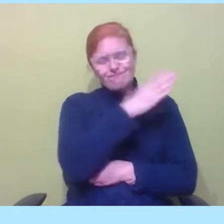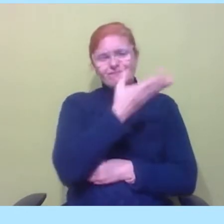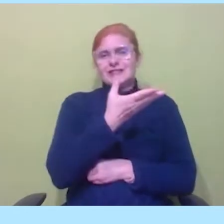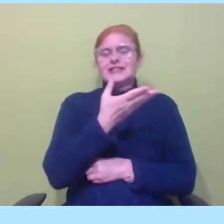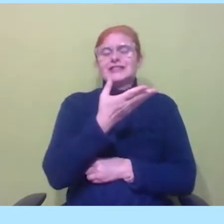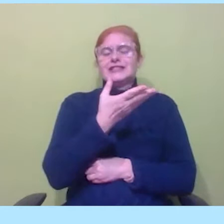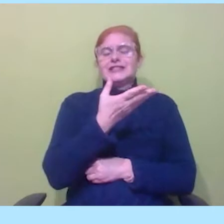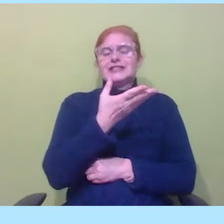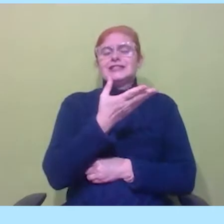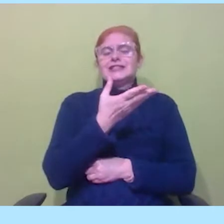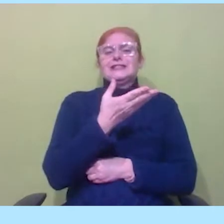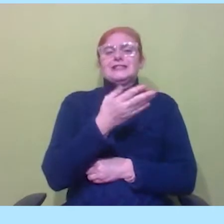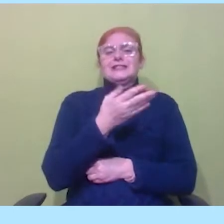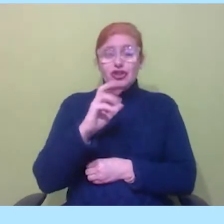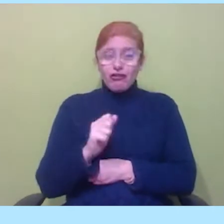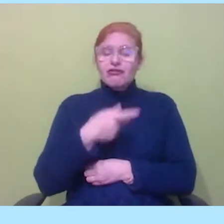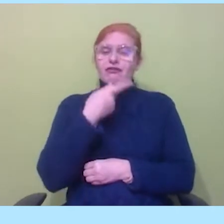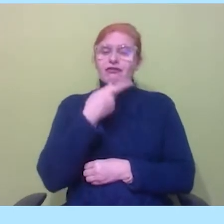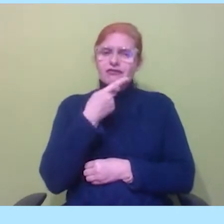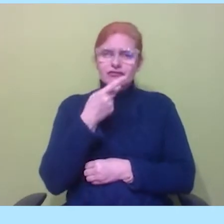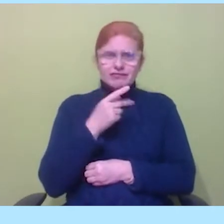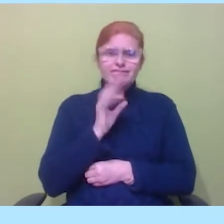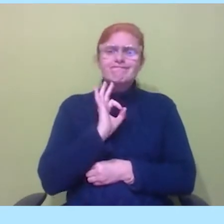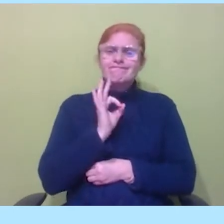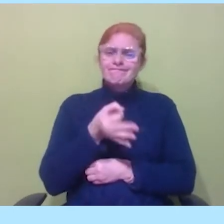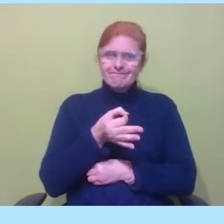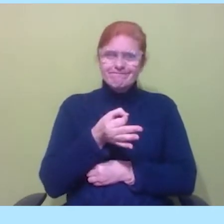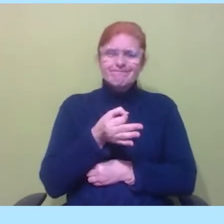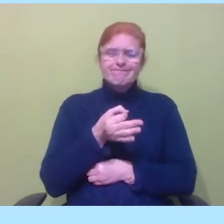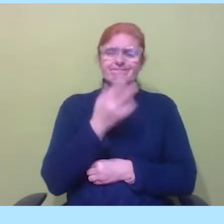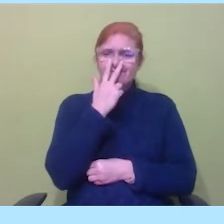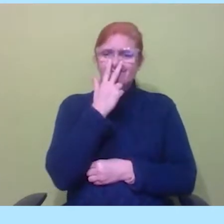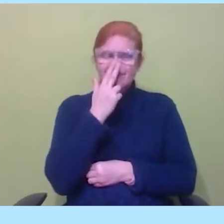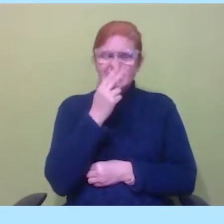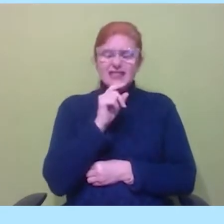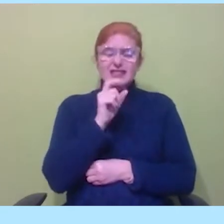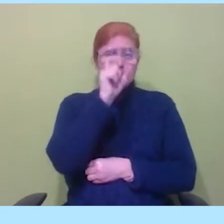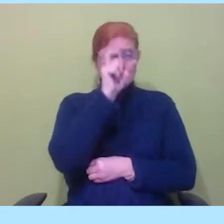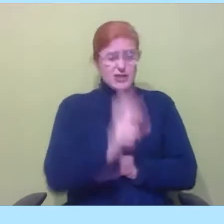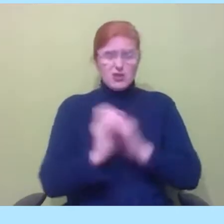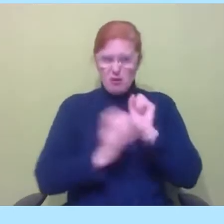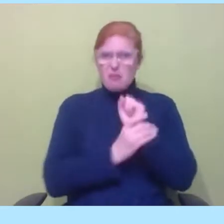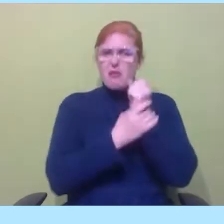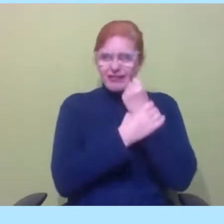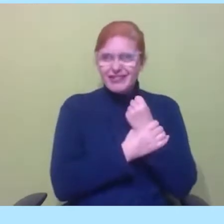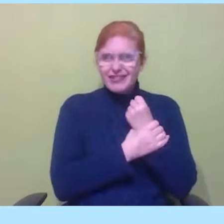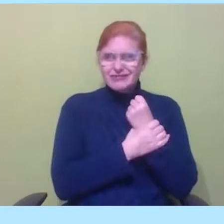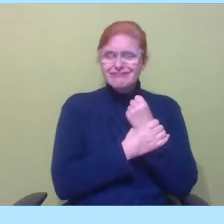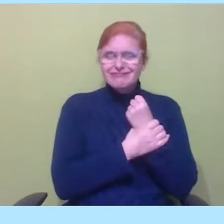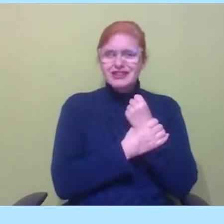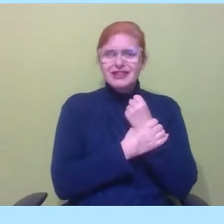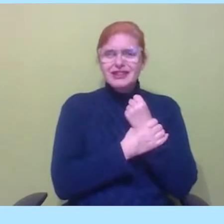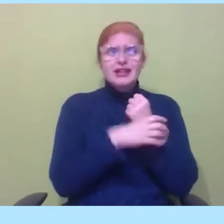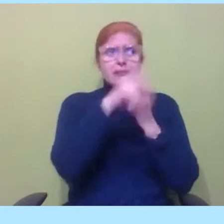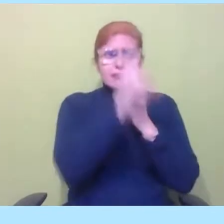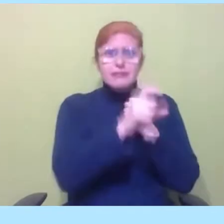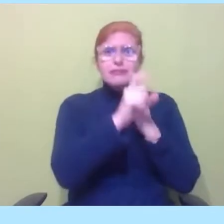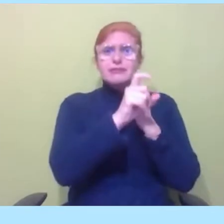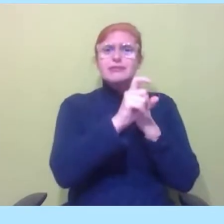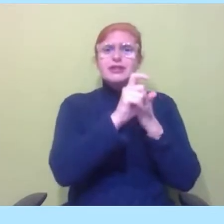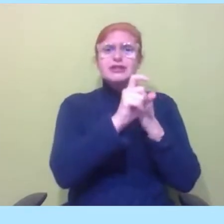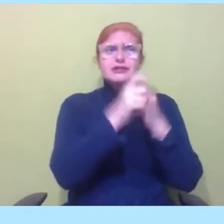está mais protegido é quem nos agride, e isso tem uma razão, né? Quando a